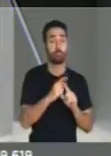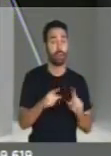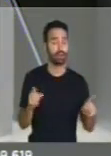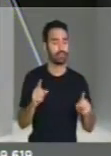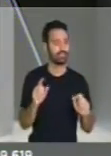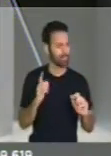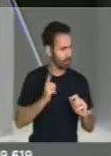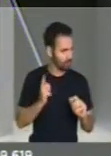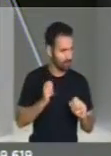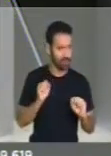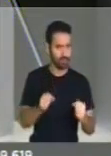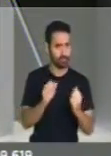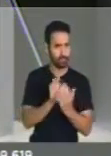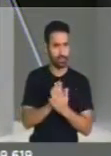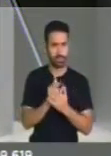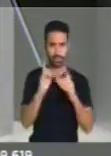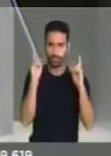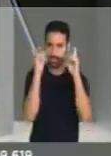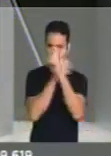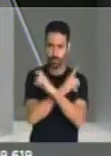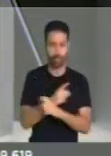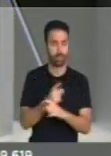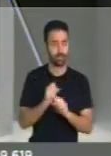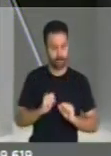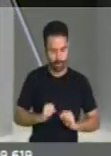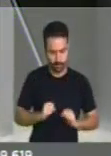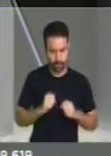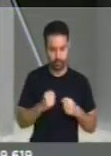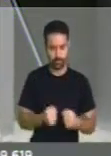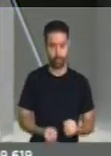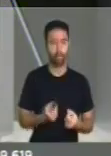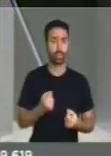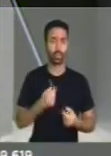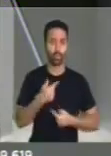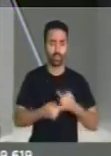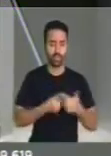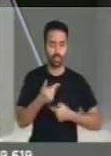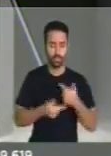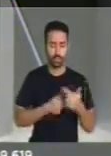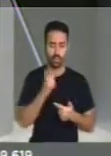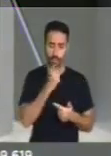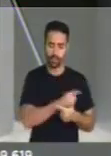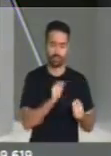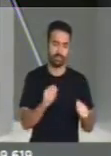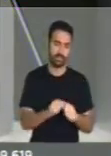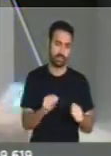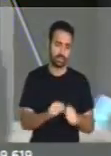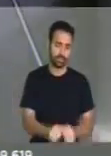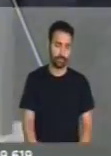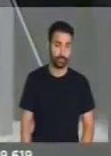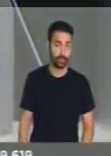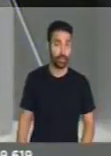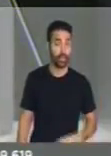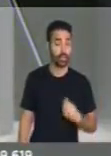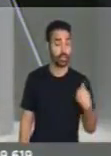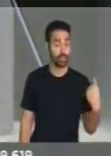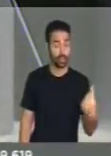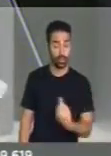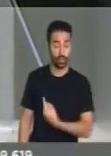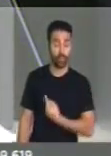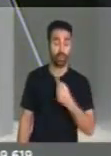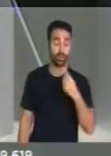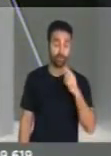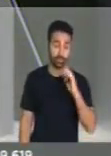maiores dificuldades e não medindo esforços para que o seu trabalho seja realizado. Nós entendemos,